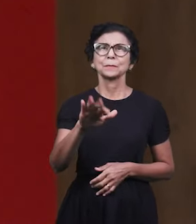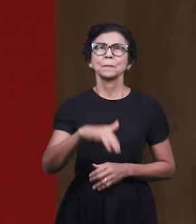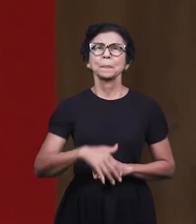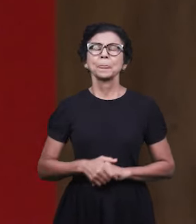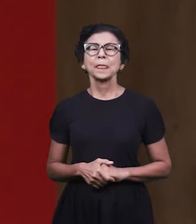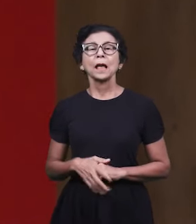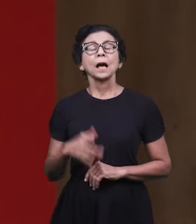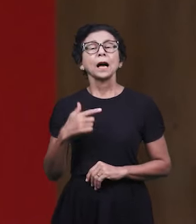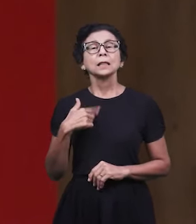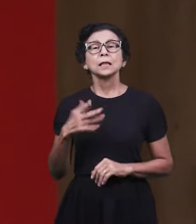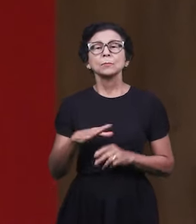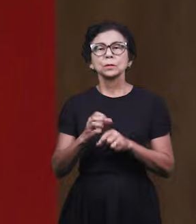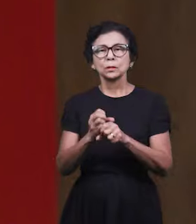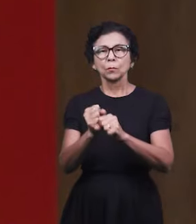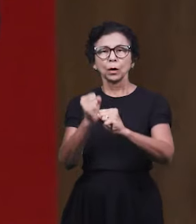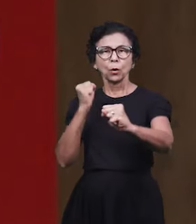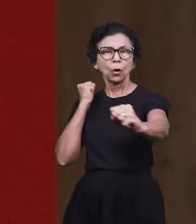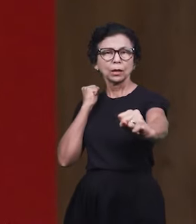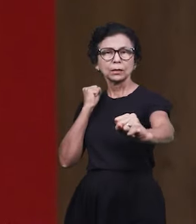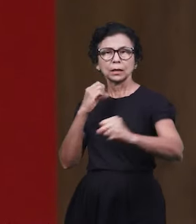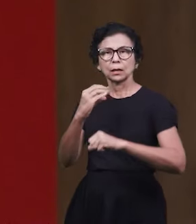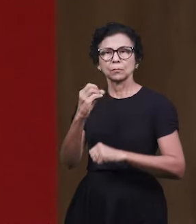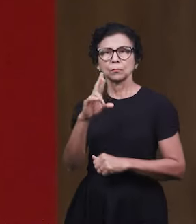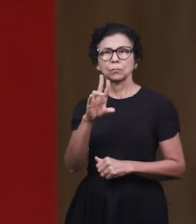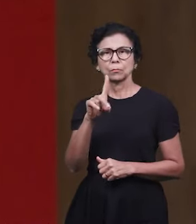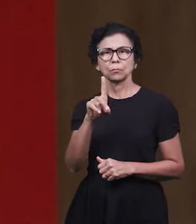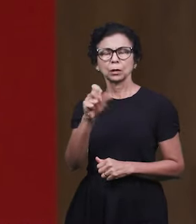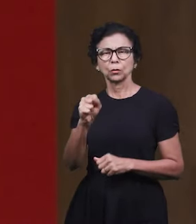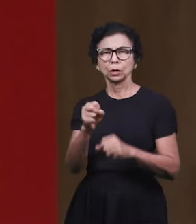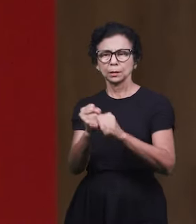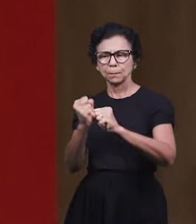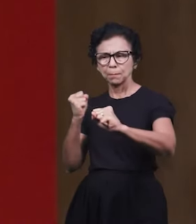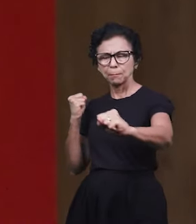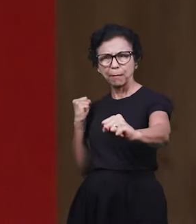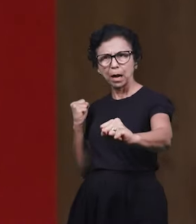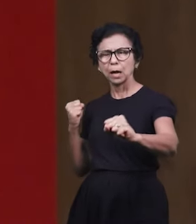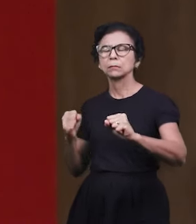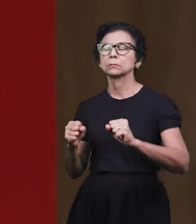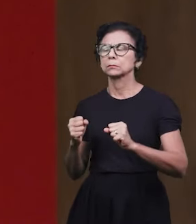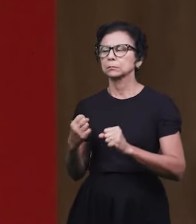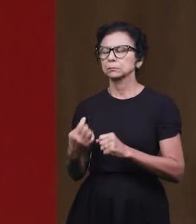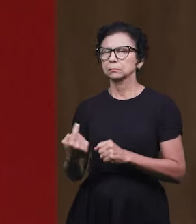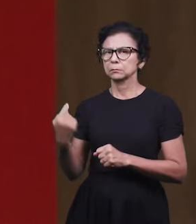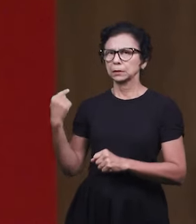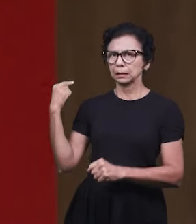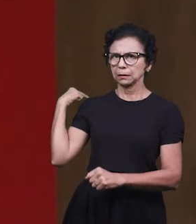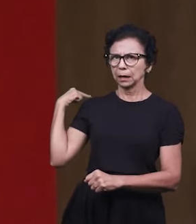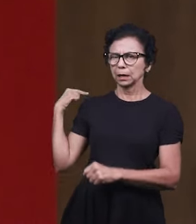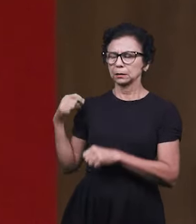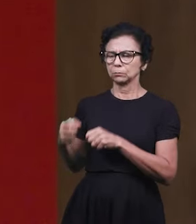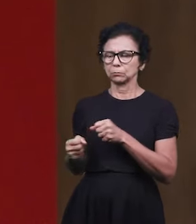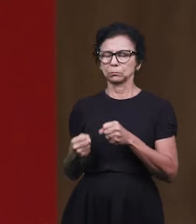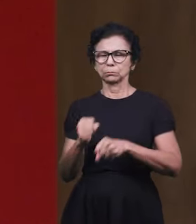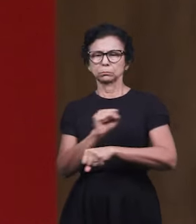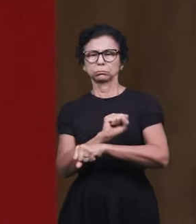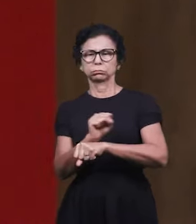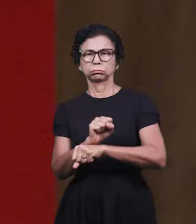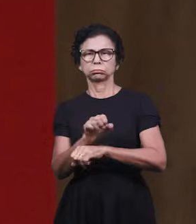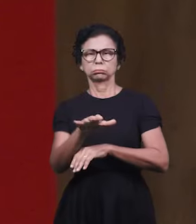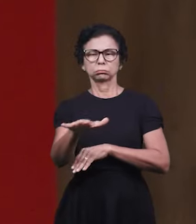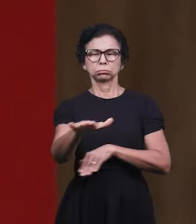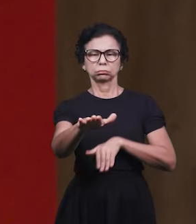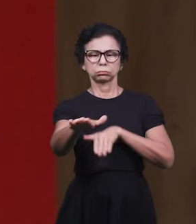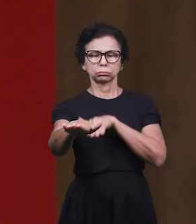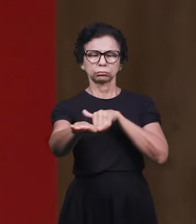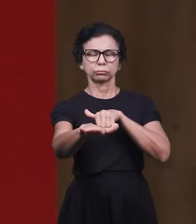vou rebocar o carro do senhor. Foi lá, pegou a corda, botou no carro dele, subindo. Quando o carro começou a subir e tal, andou questão de 1